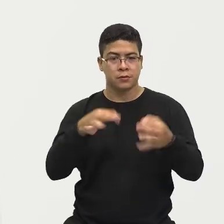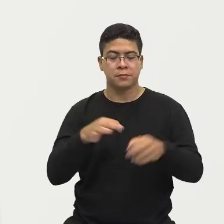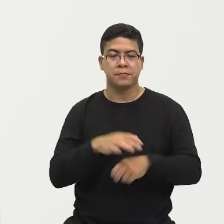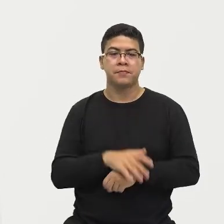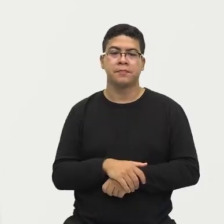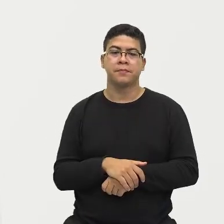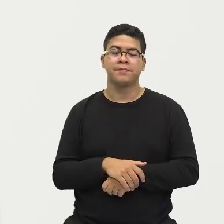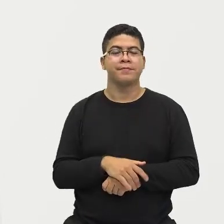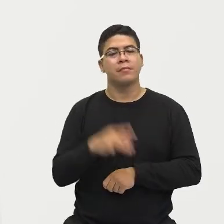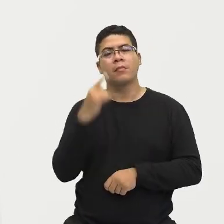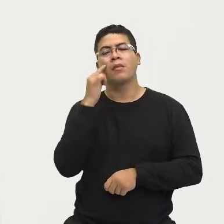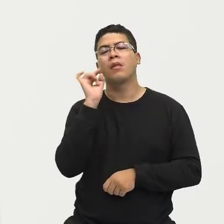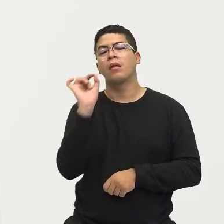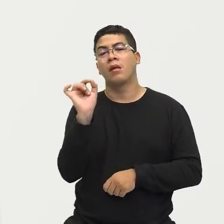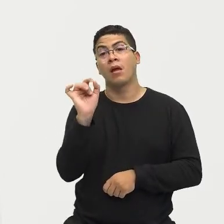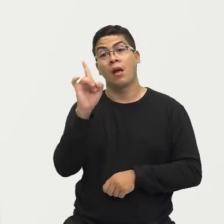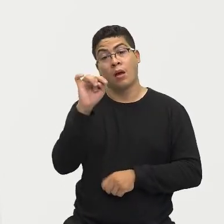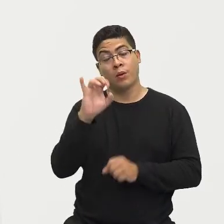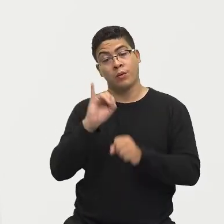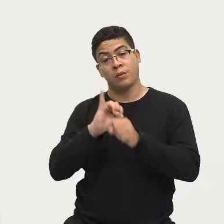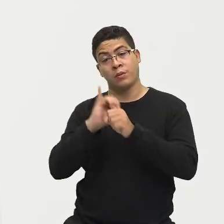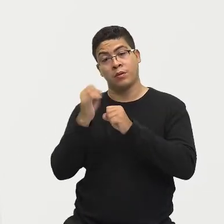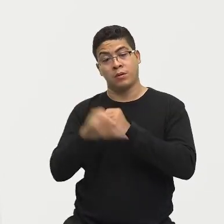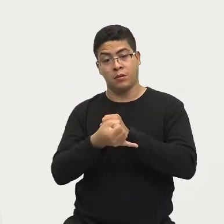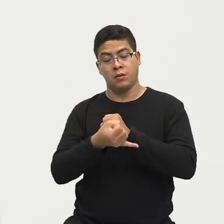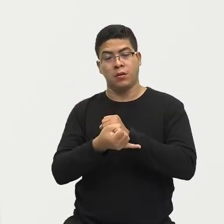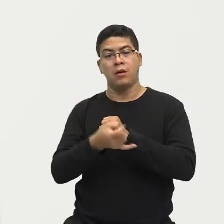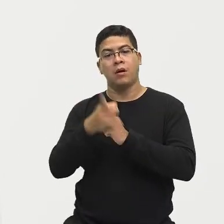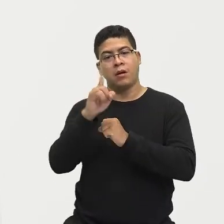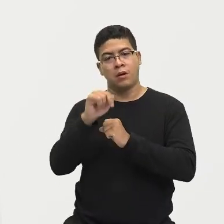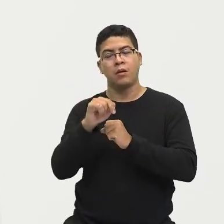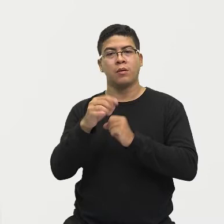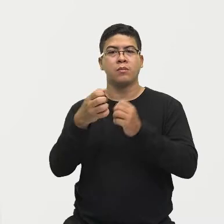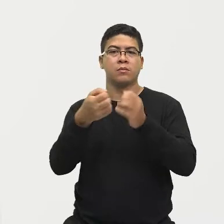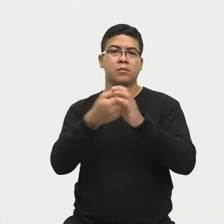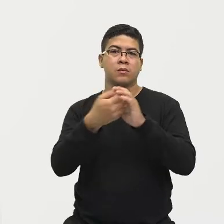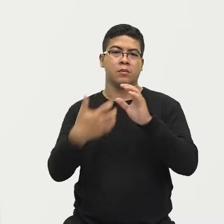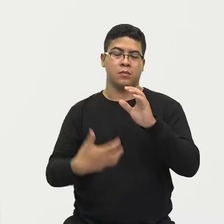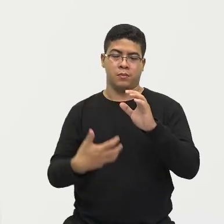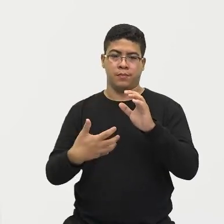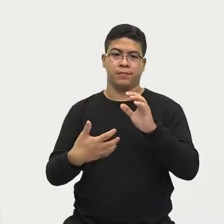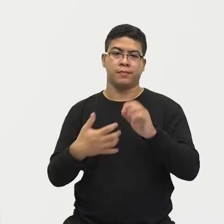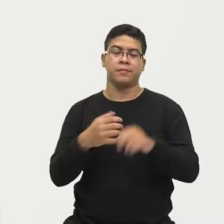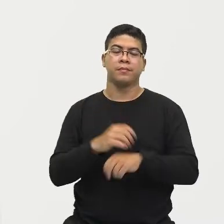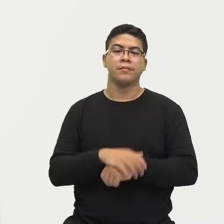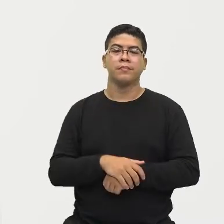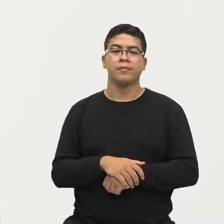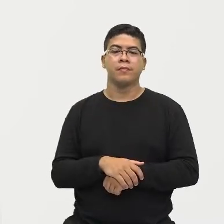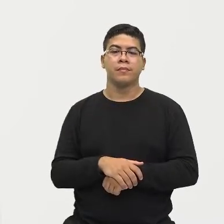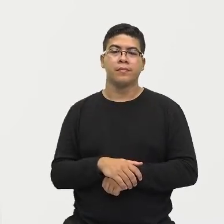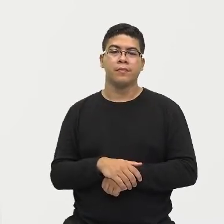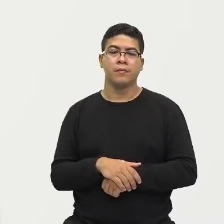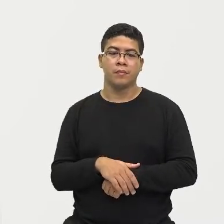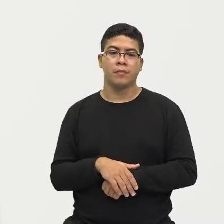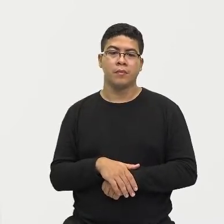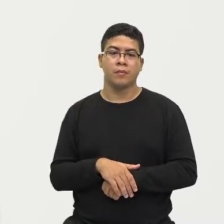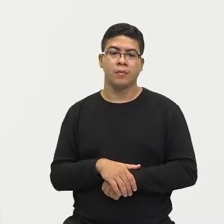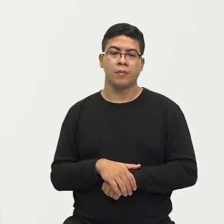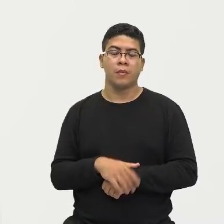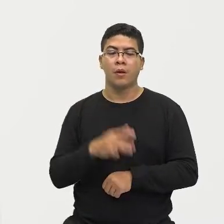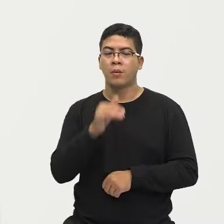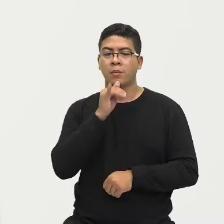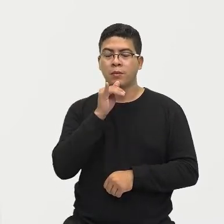Então notem que aqui ele é um adjetivo, ele é um caracterizador, essa palavra. Então vamos ver aqui, olha só, mãos